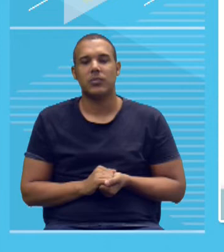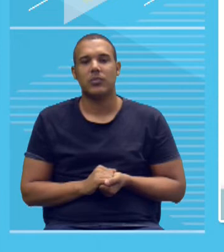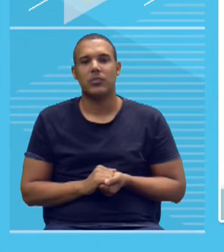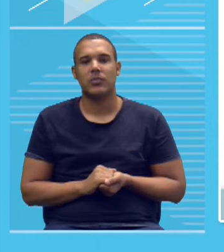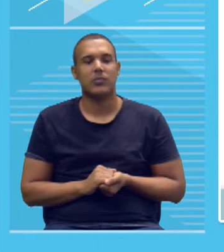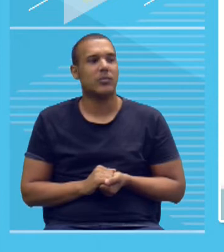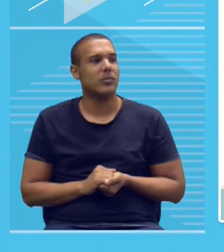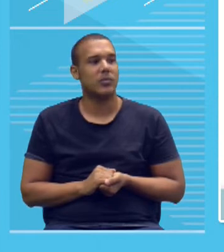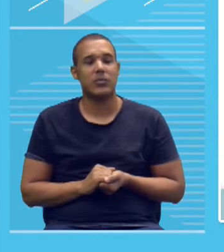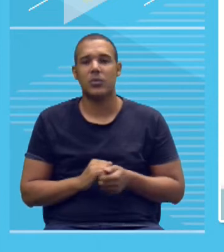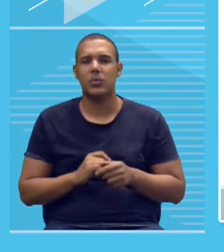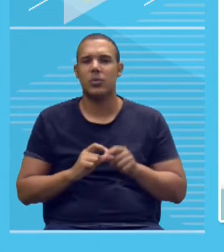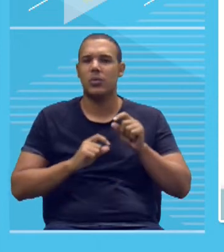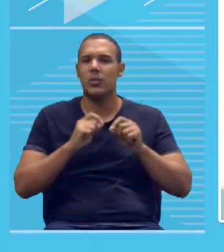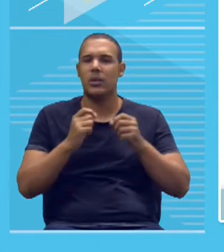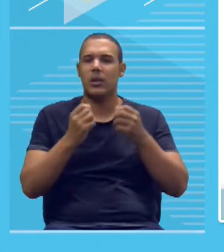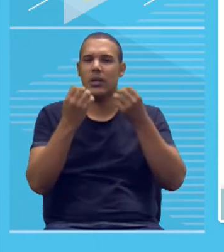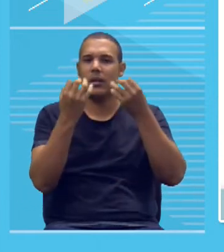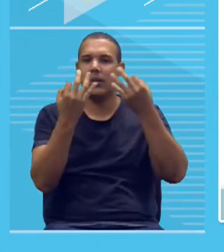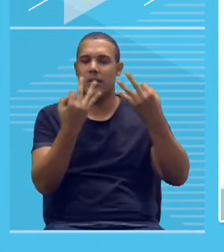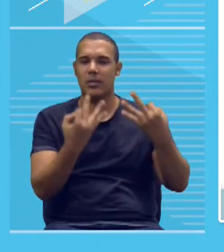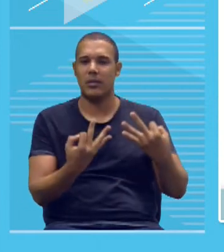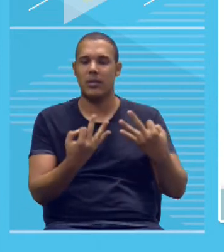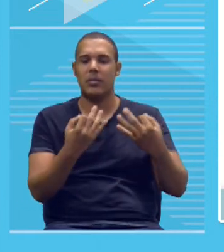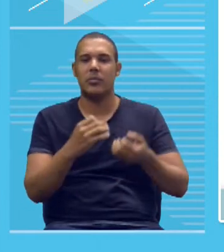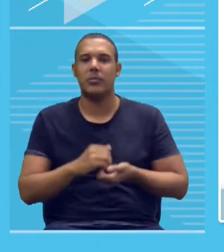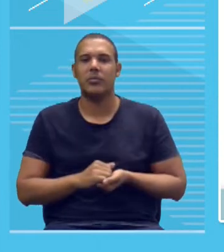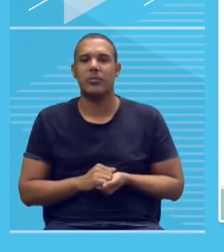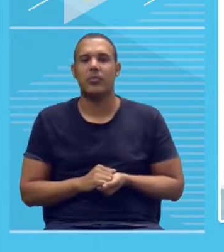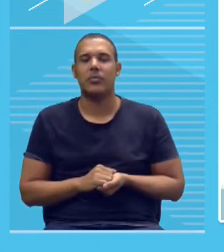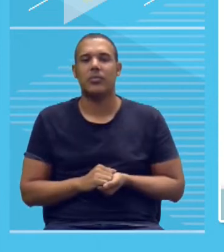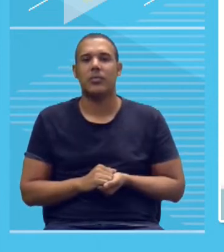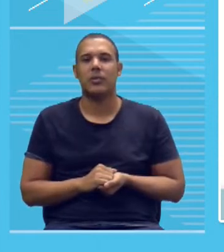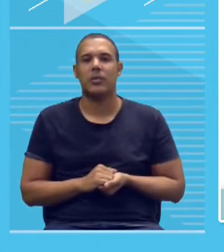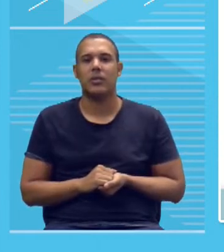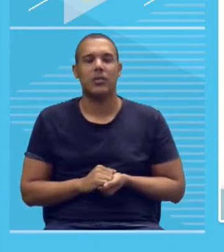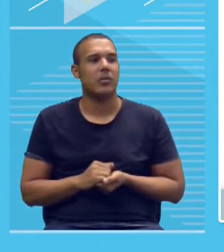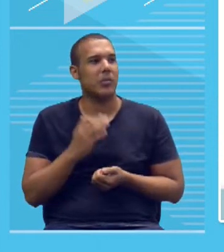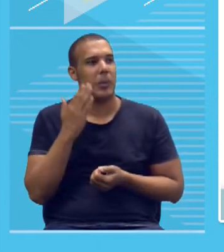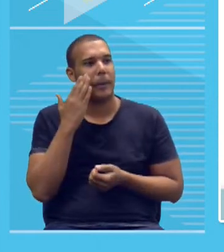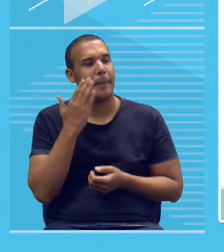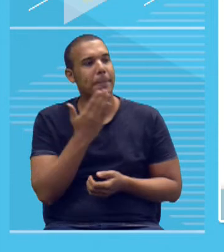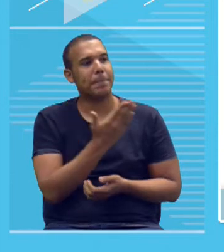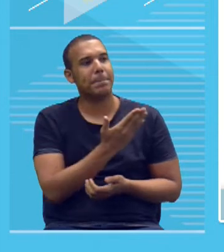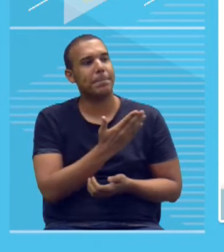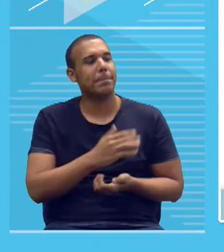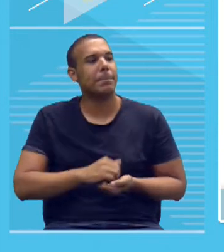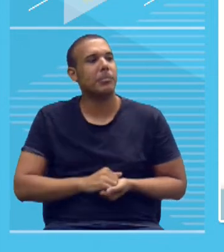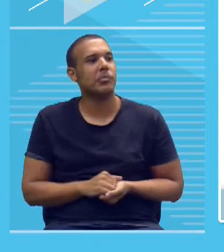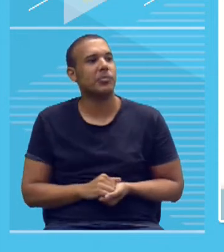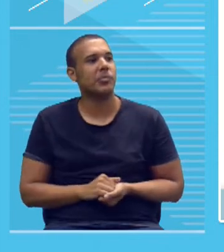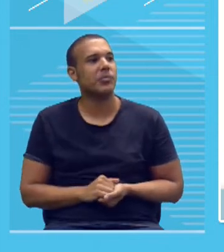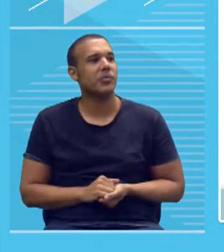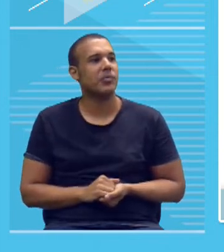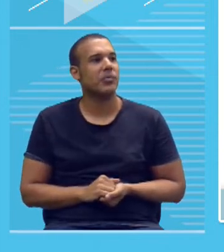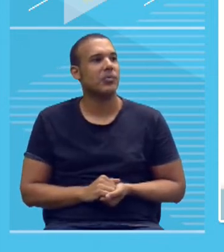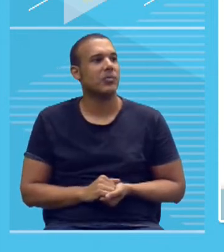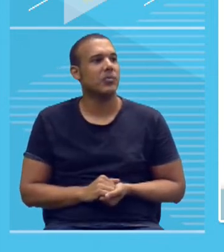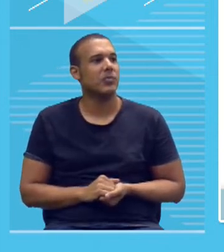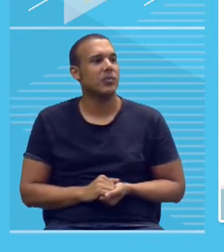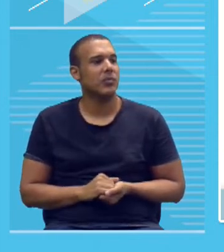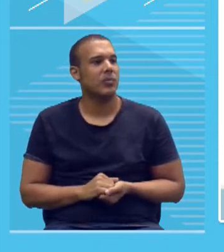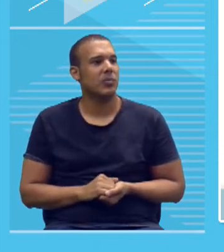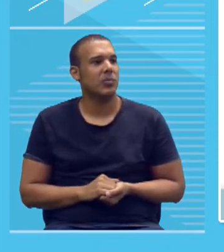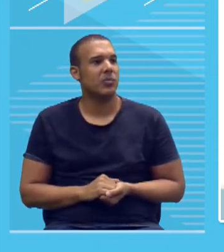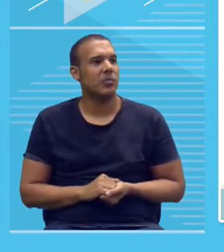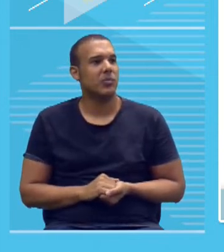isso me passa de informação Ele tá dizendo para mim que isso aqui é quatro porcento em 1